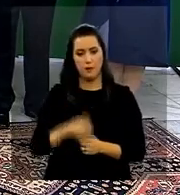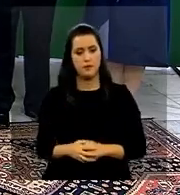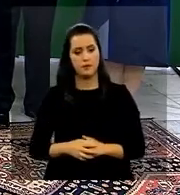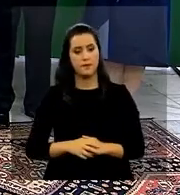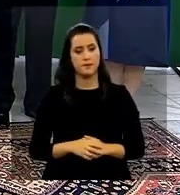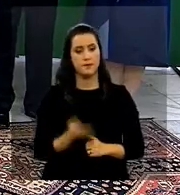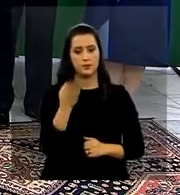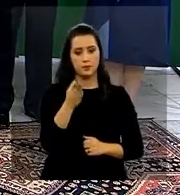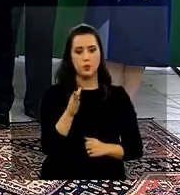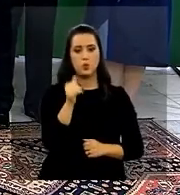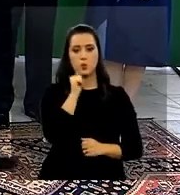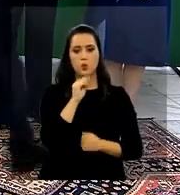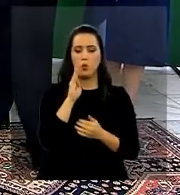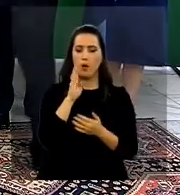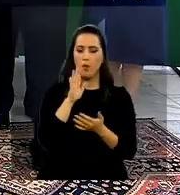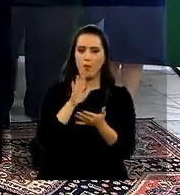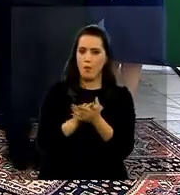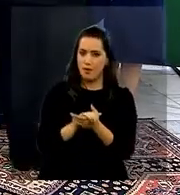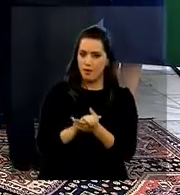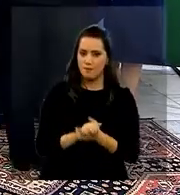sua esposa